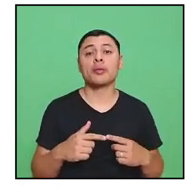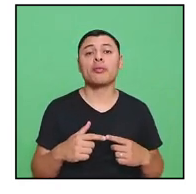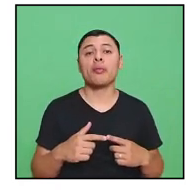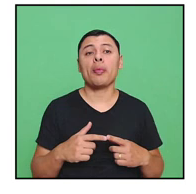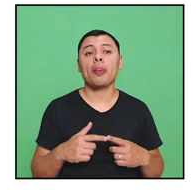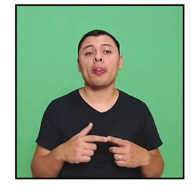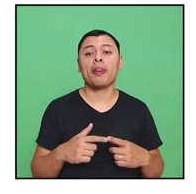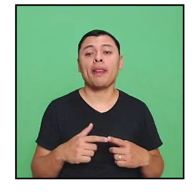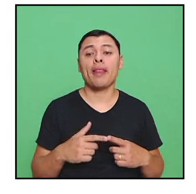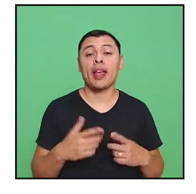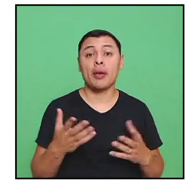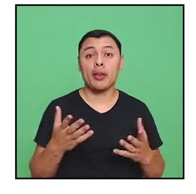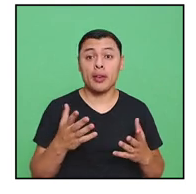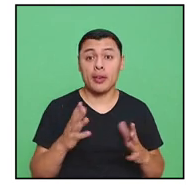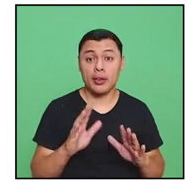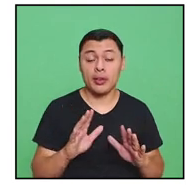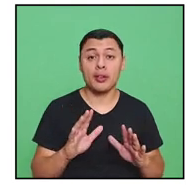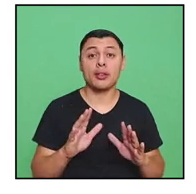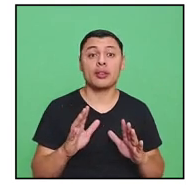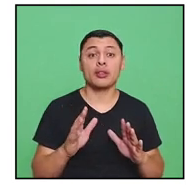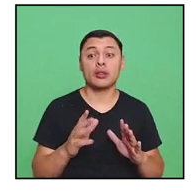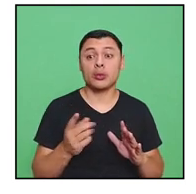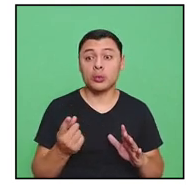E os recursos que a gente,